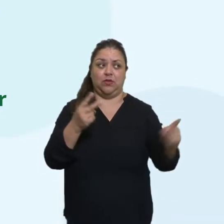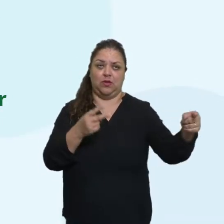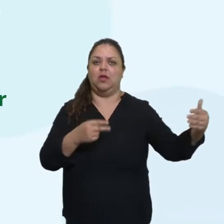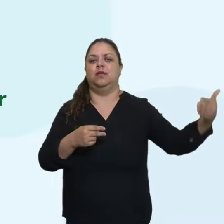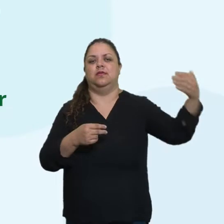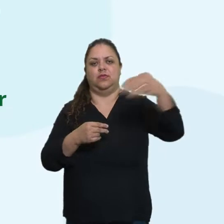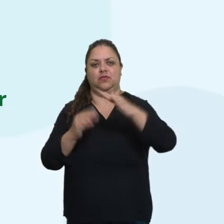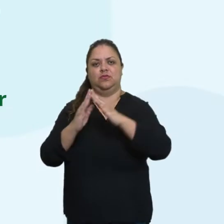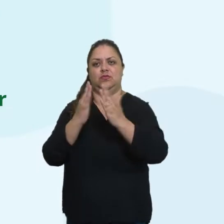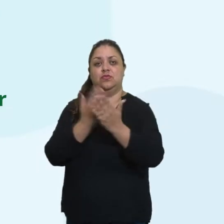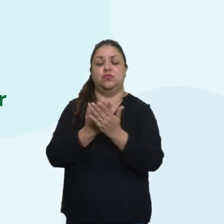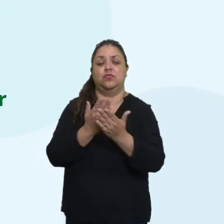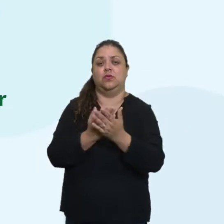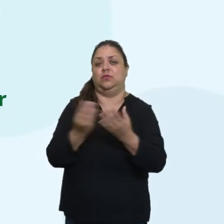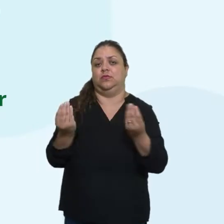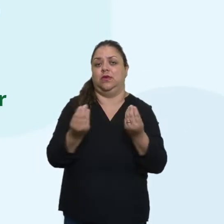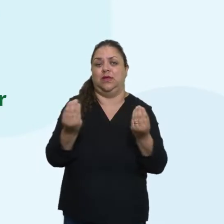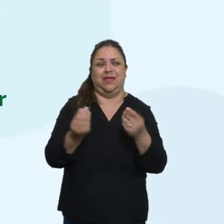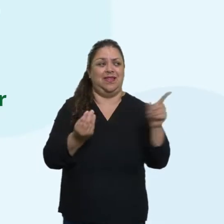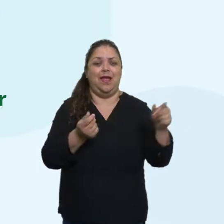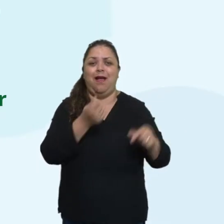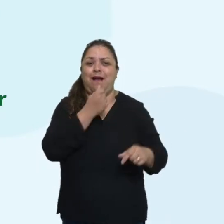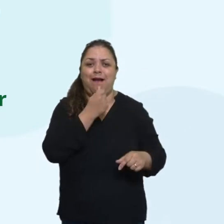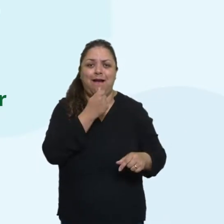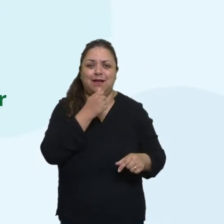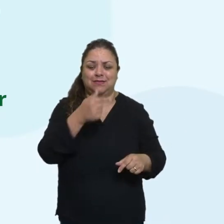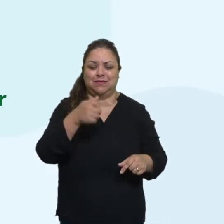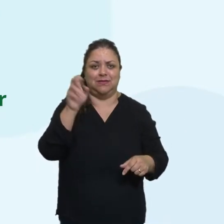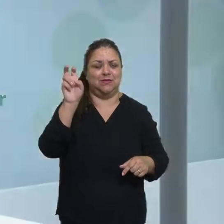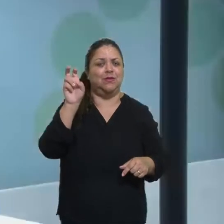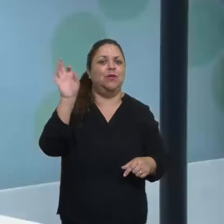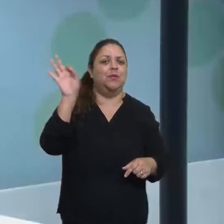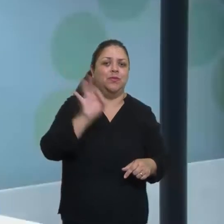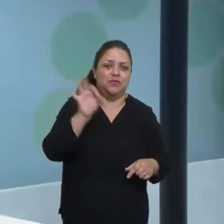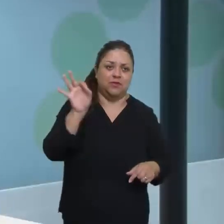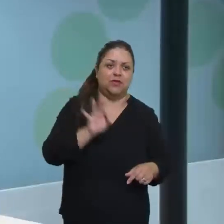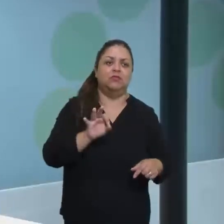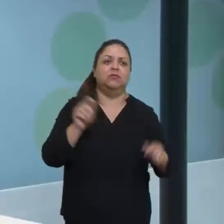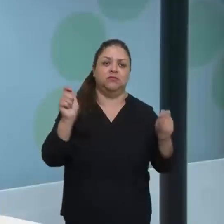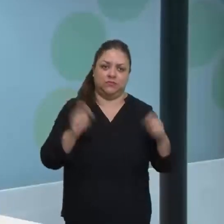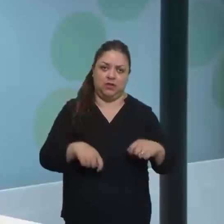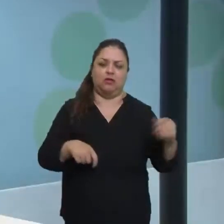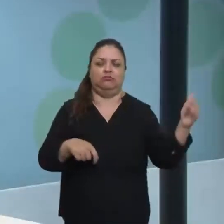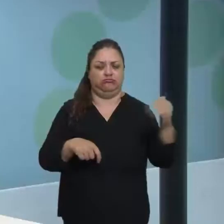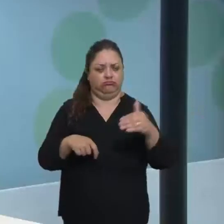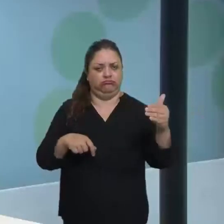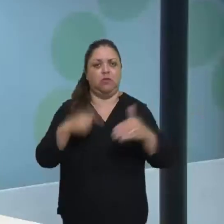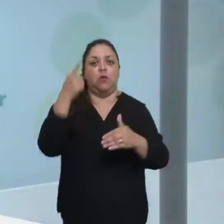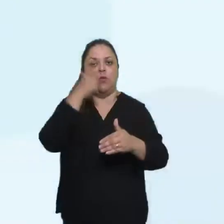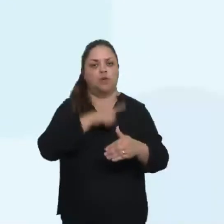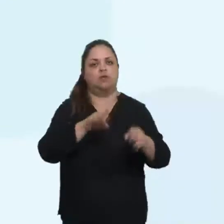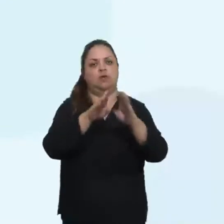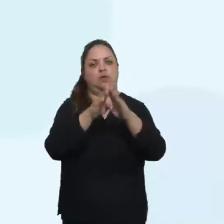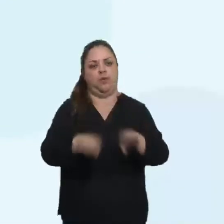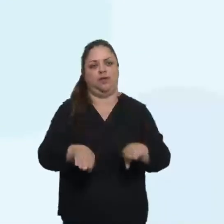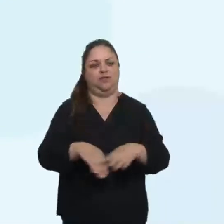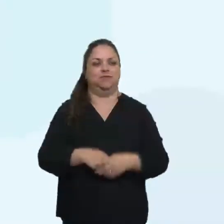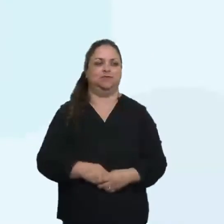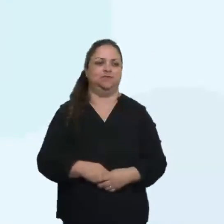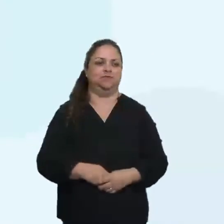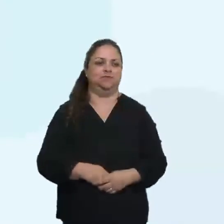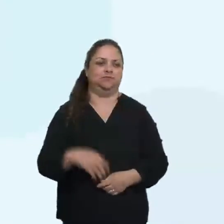ainda né não atingir e cinco porcento poderão fazer então a gente vai observar e no próximo